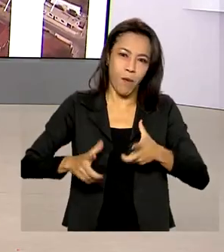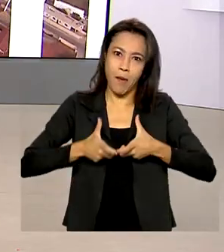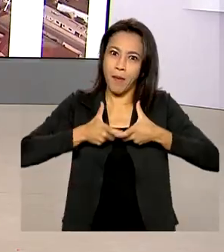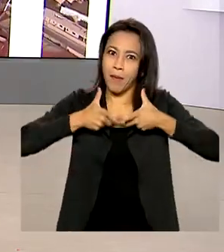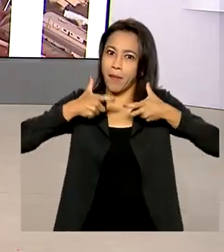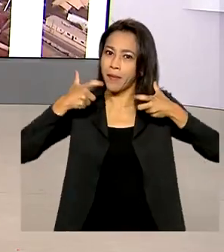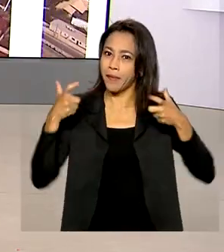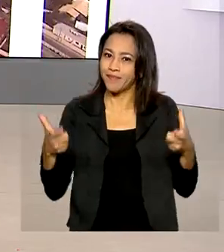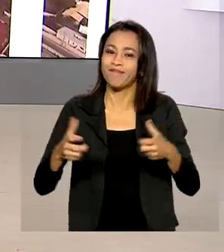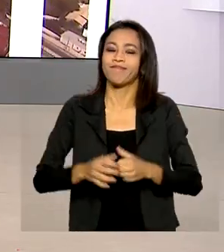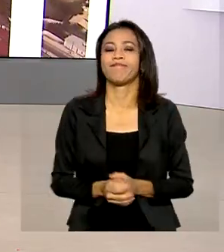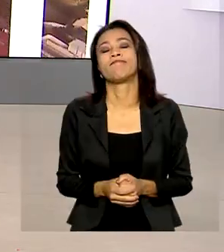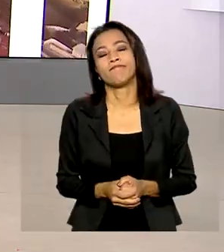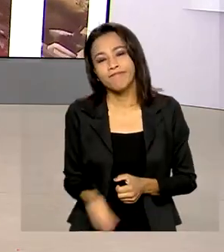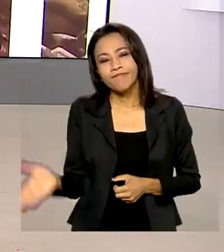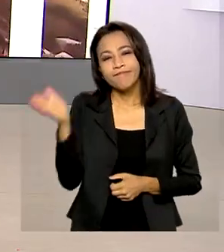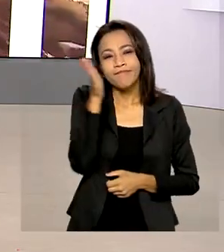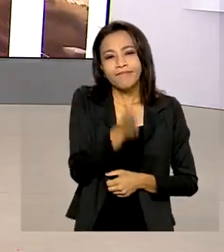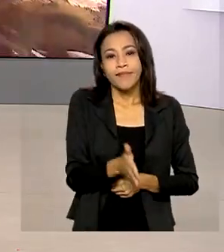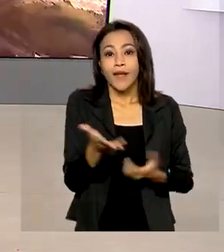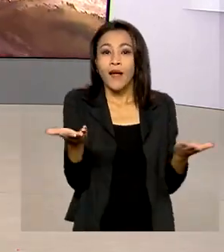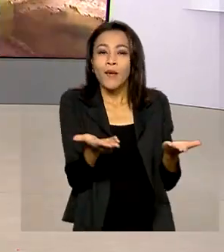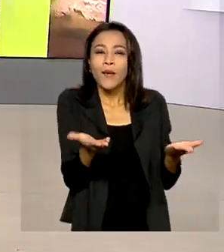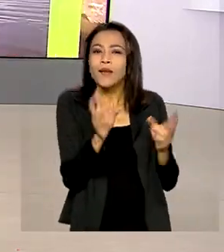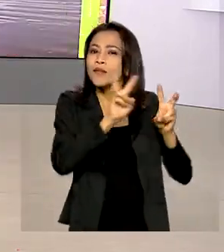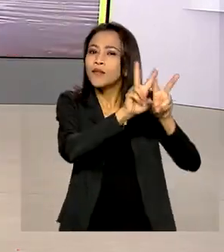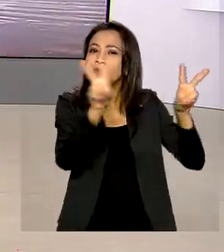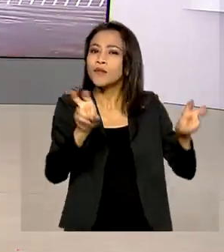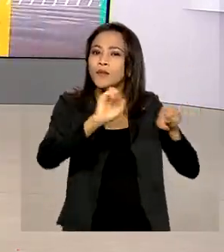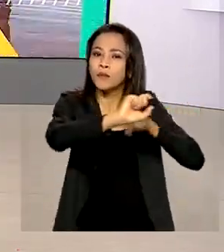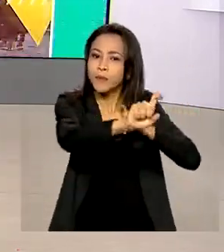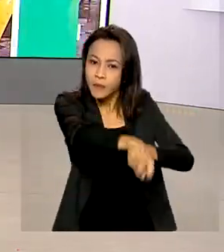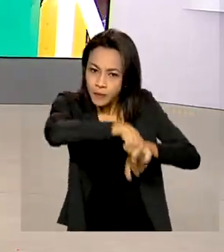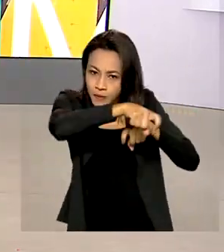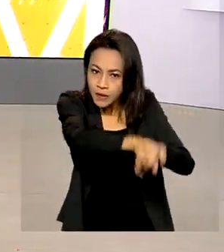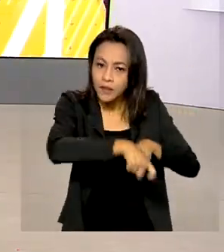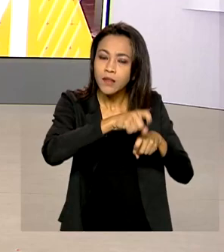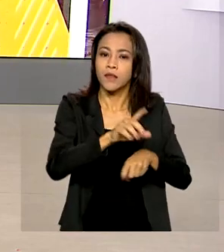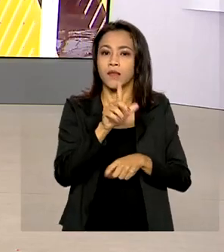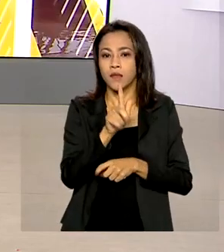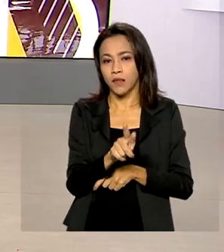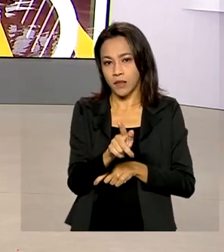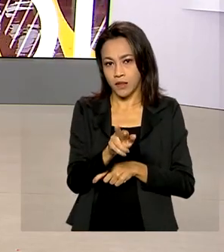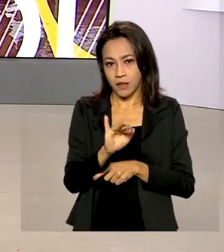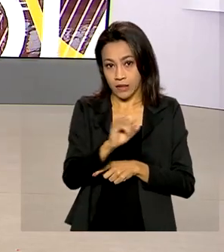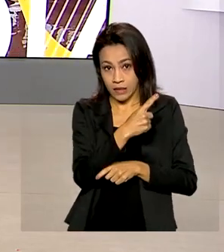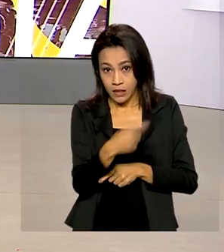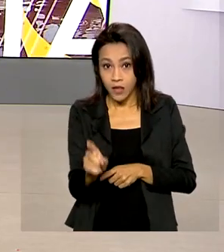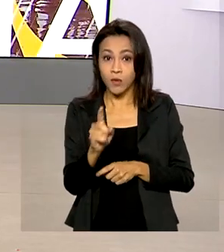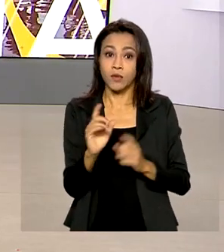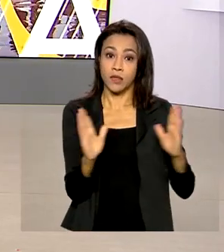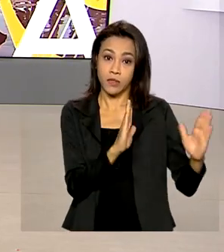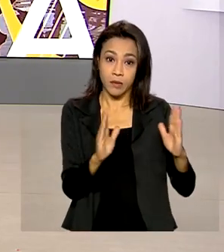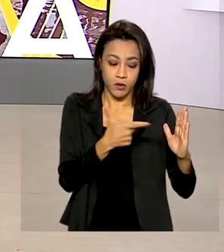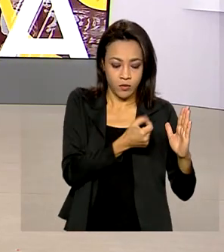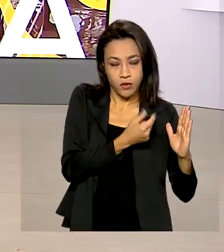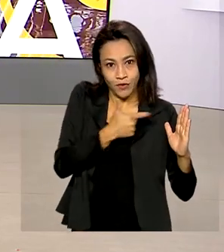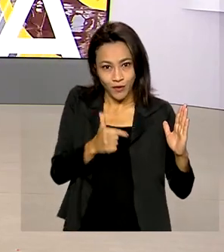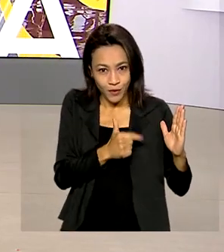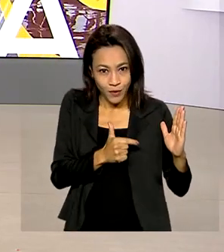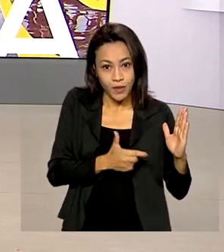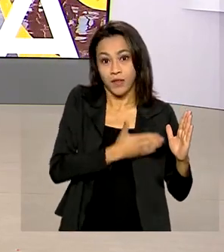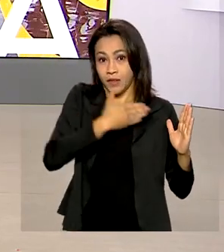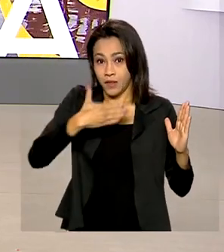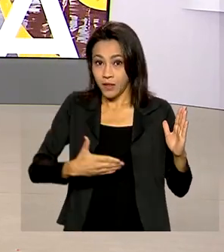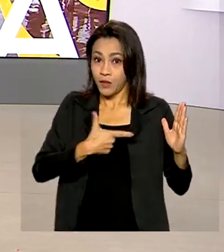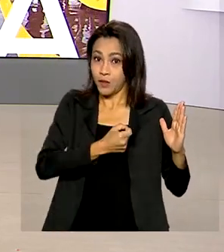E da indústria, vamos agora para o campo. A produção de grãos para a safra 2022-2023